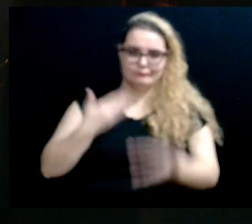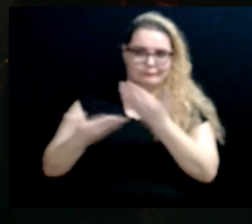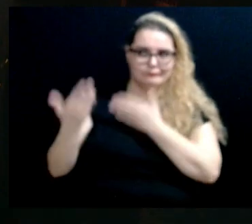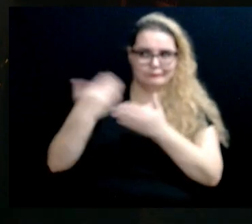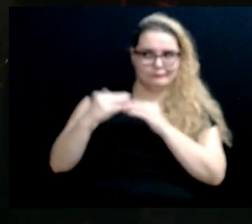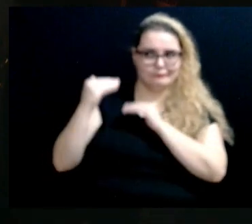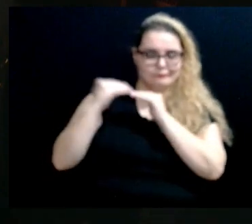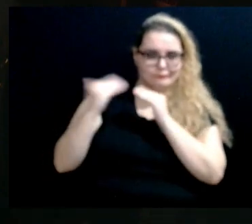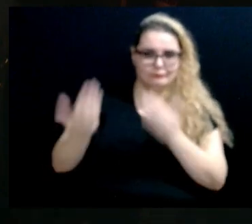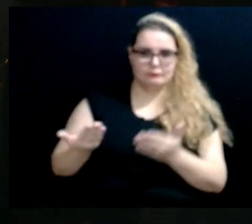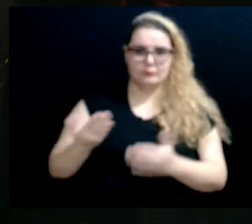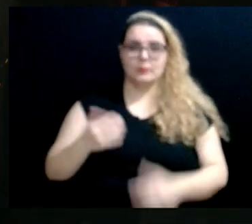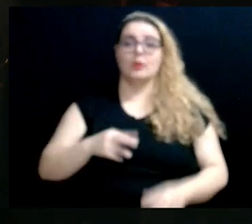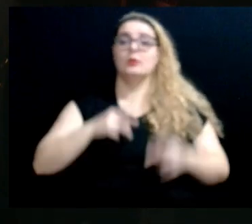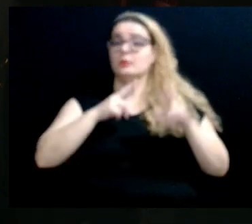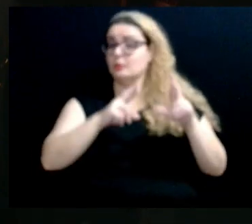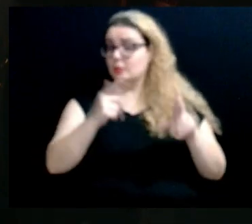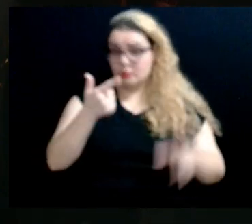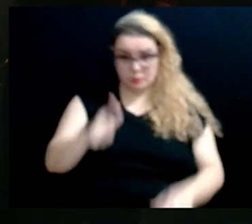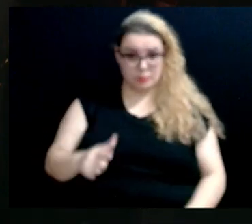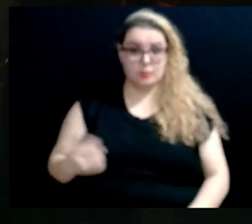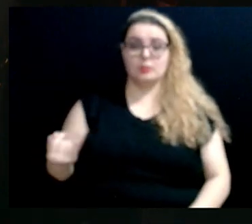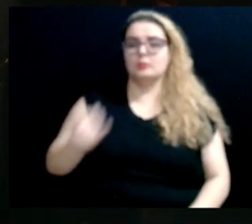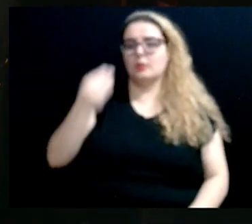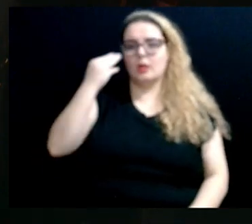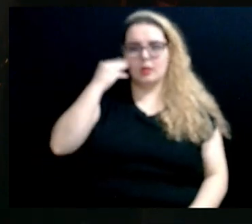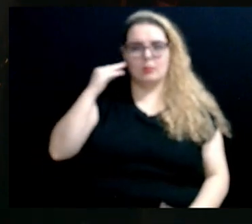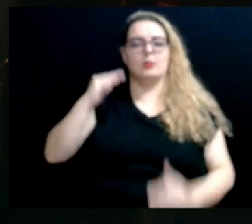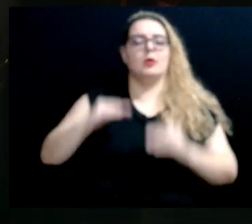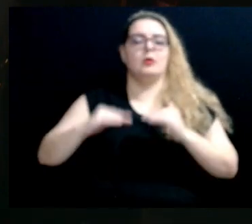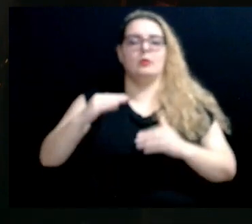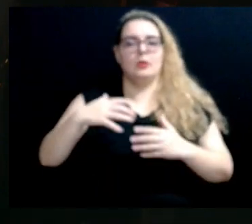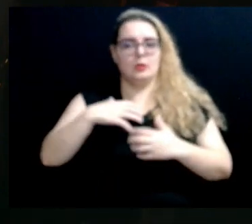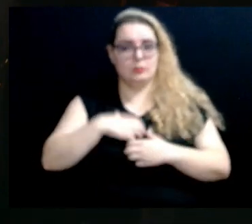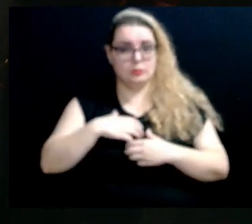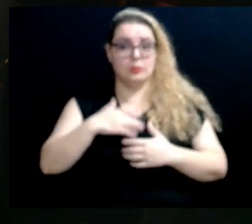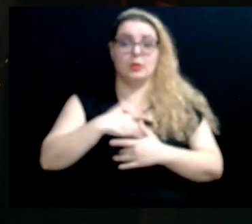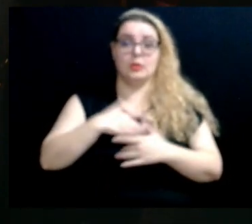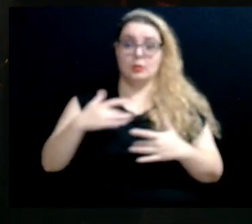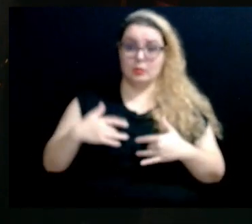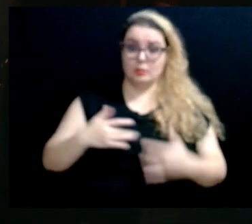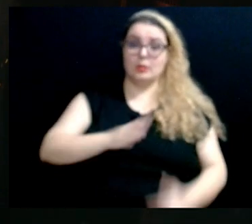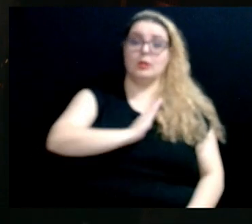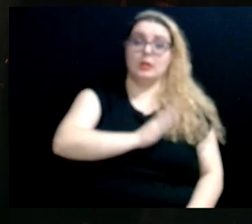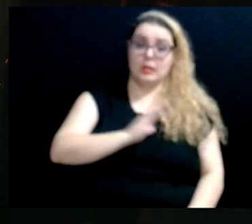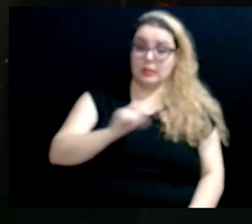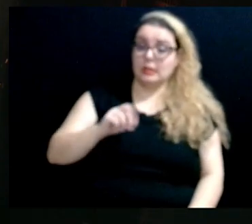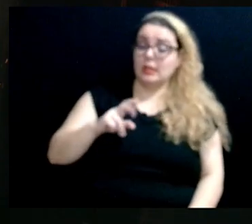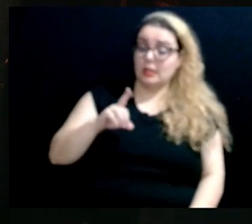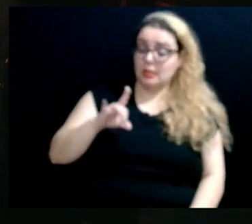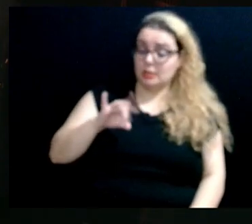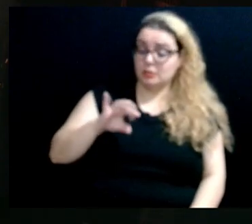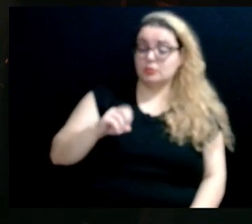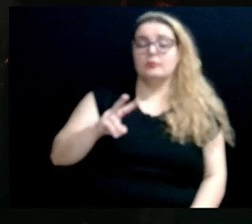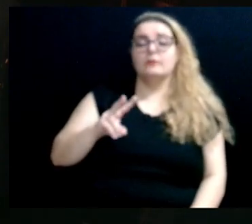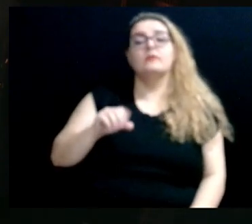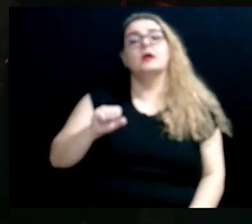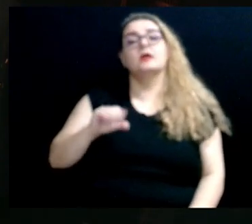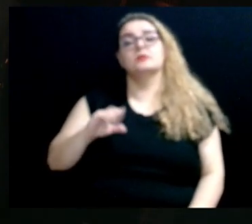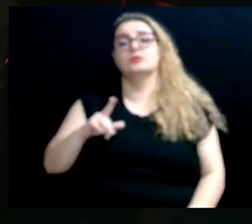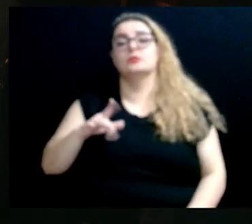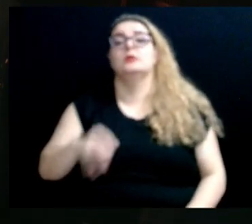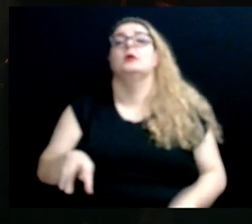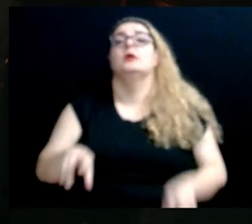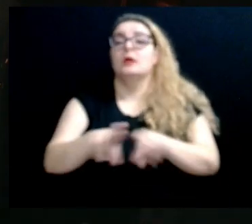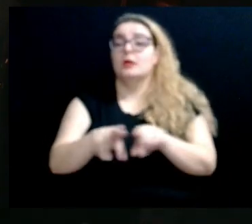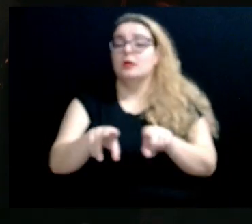continua sendo essencial para a memória, o equilíbrio emocional, a saúde cardiovascular e também a capacidade de concentração. E quando